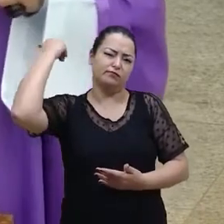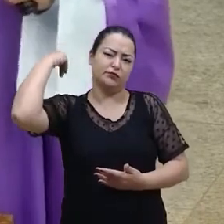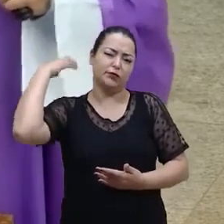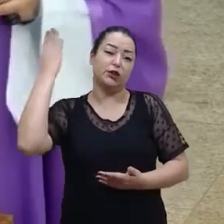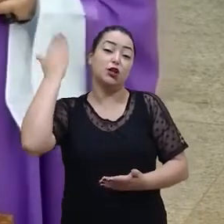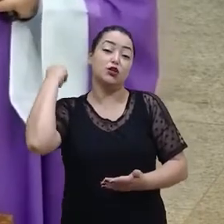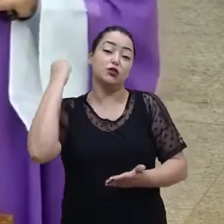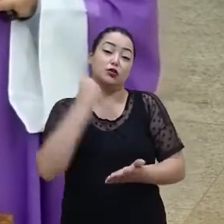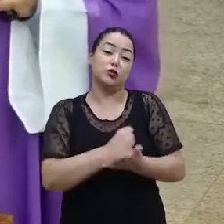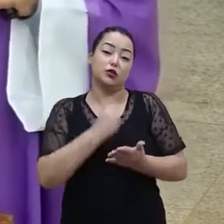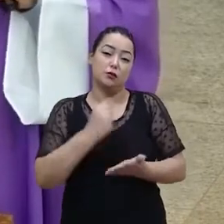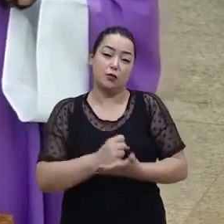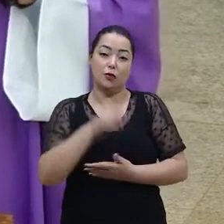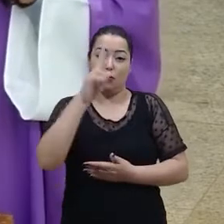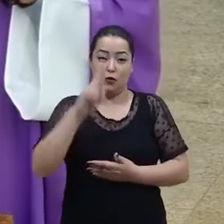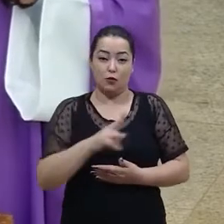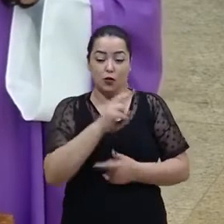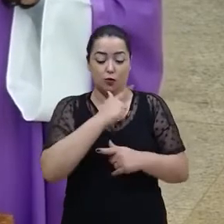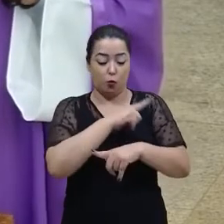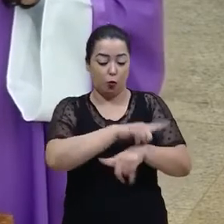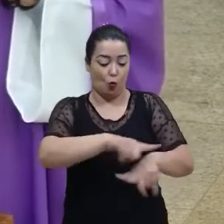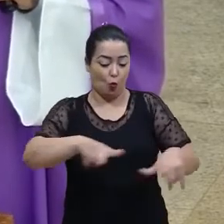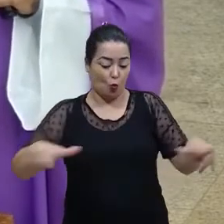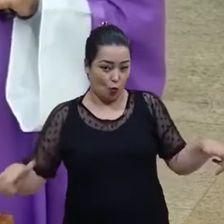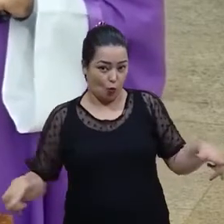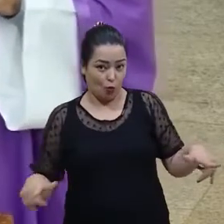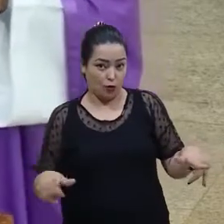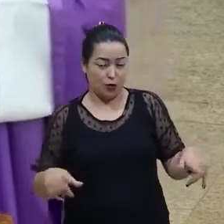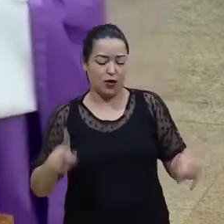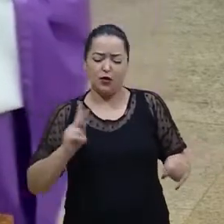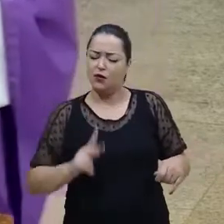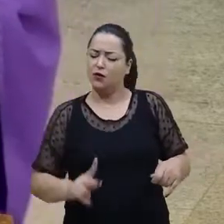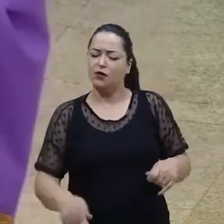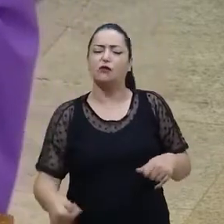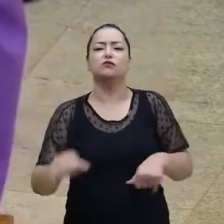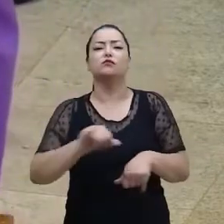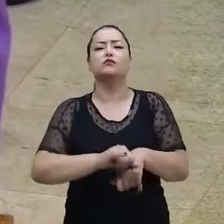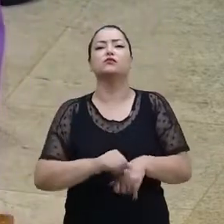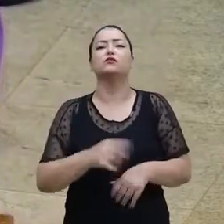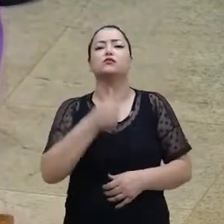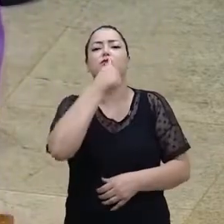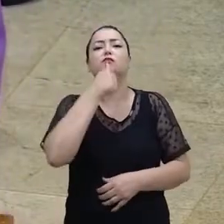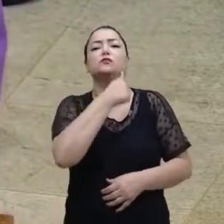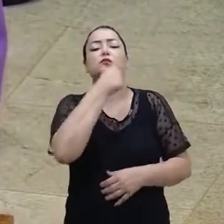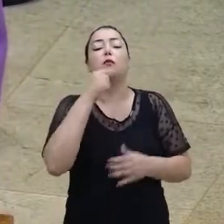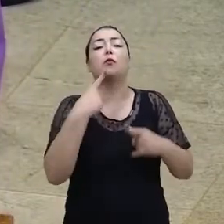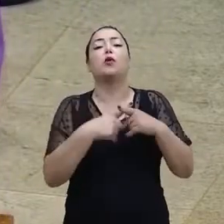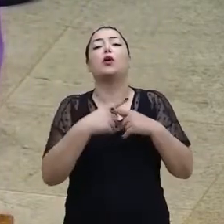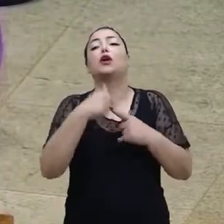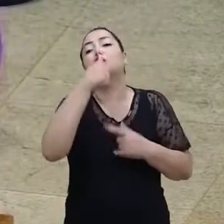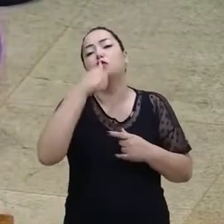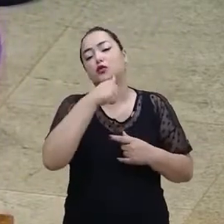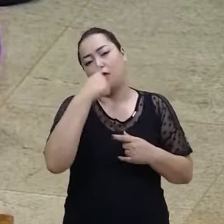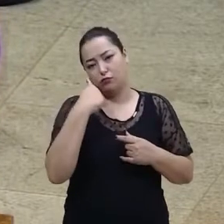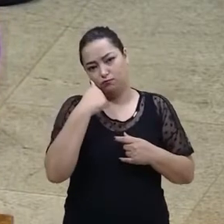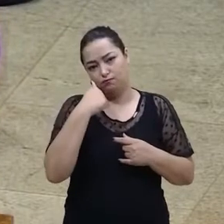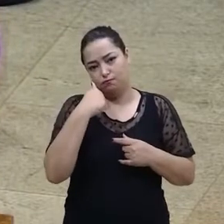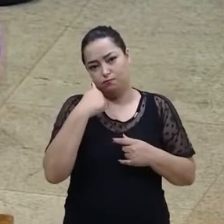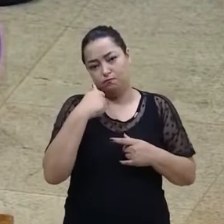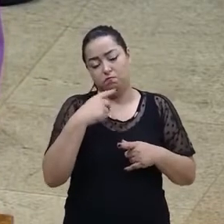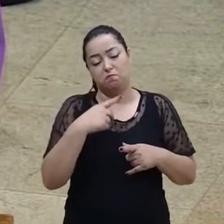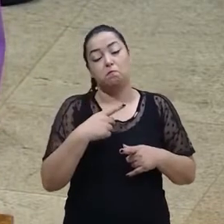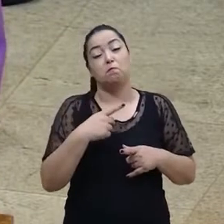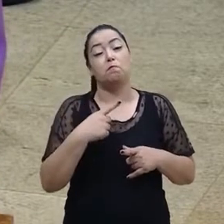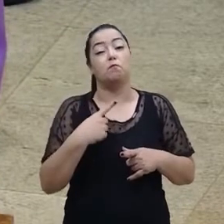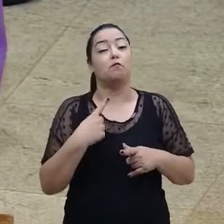Antigo Testamento os padres da igreja do deserto né priorizar o jejum Por que jejuar jejuar é a melhor